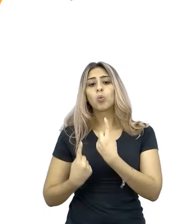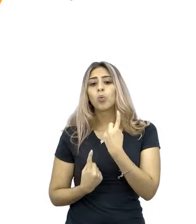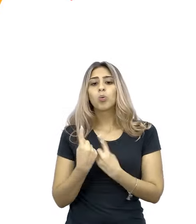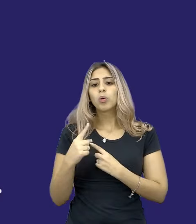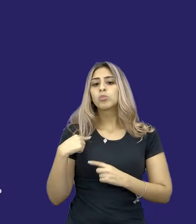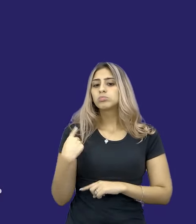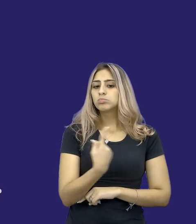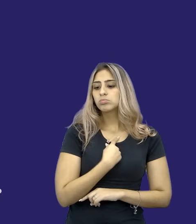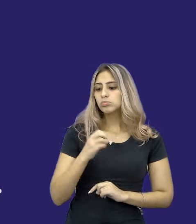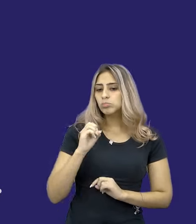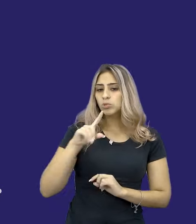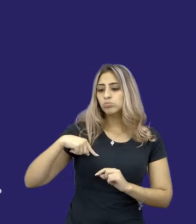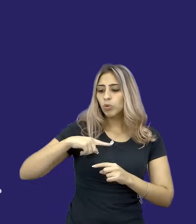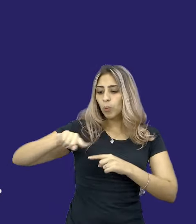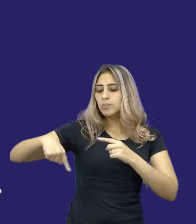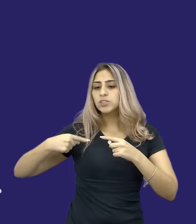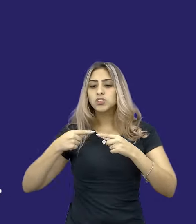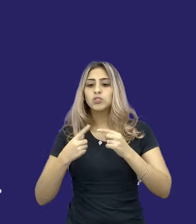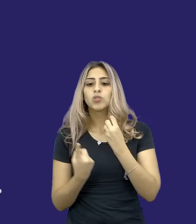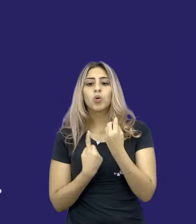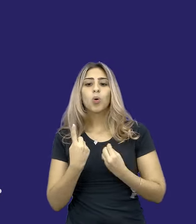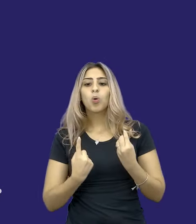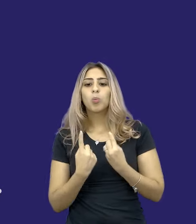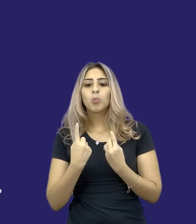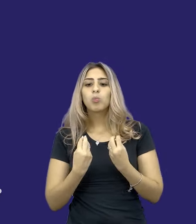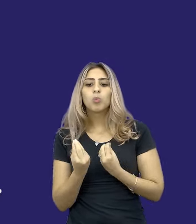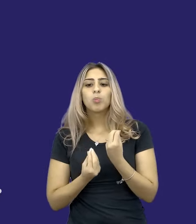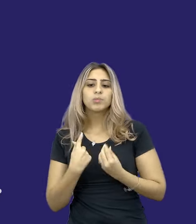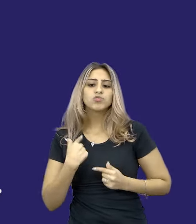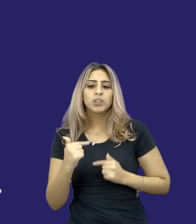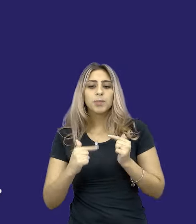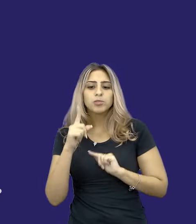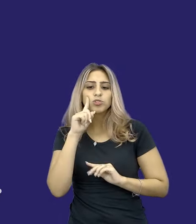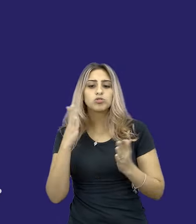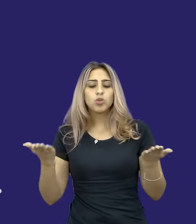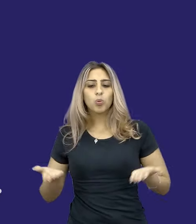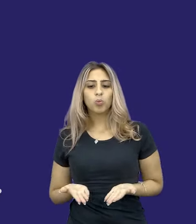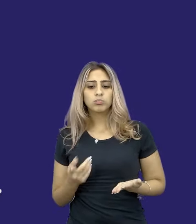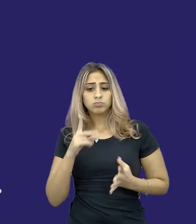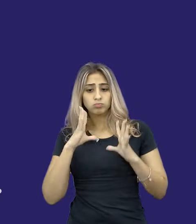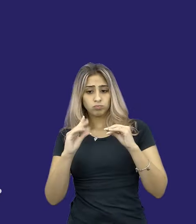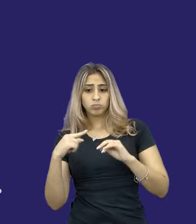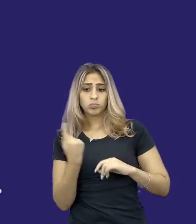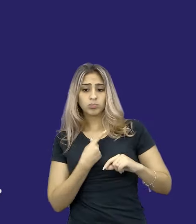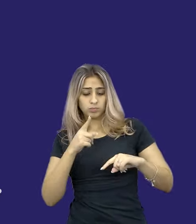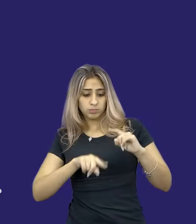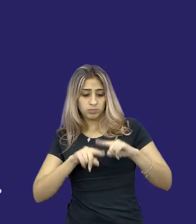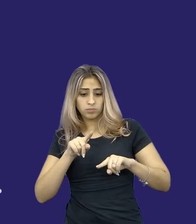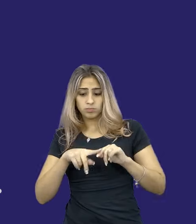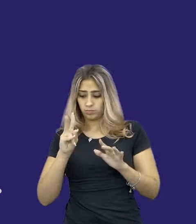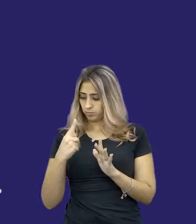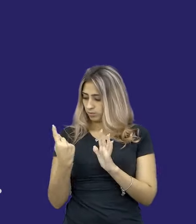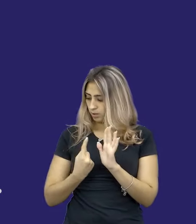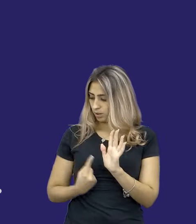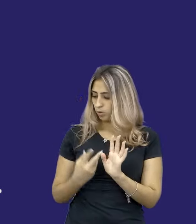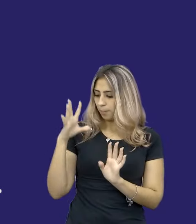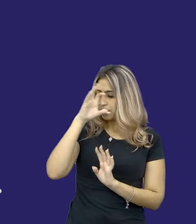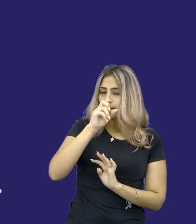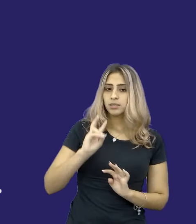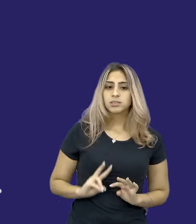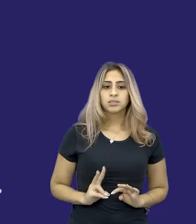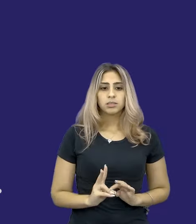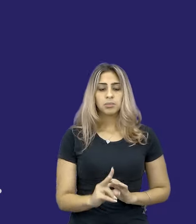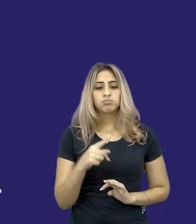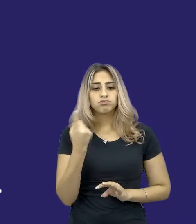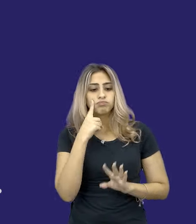os nossos objetivos? Como que a gente vai trabalhar com o dia de hoje? Então, todo o nosso material está sempre lá do caderno Aprender Sempre. Basta